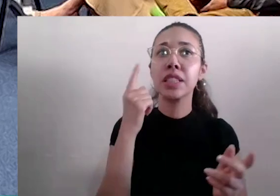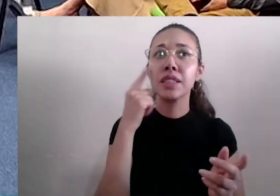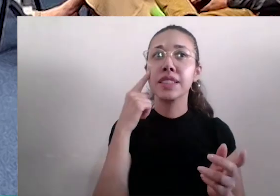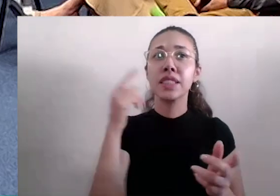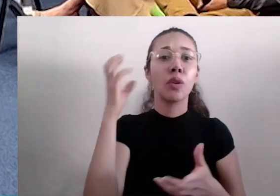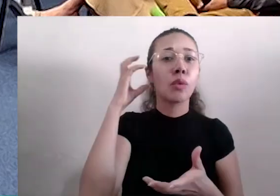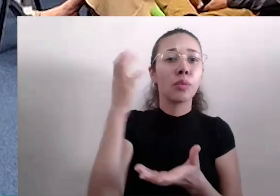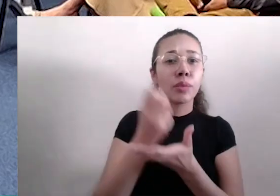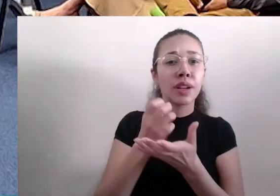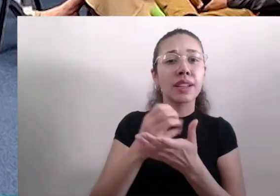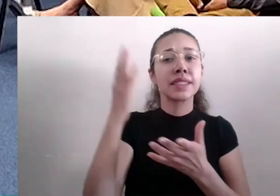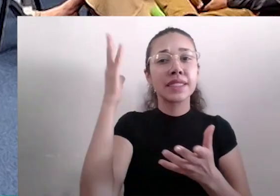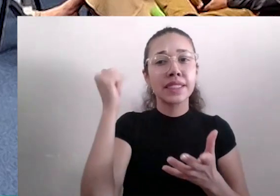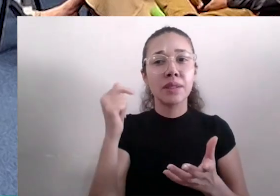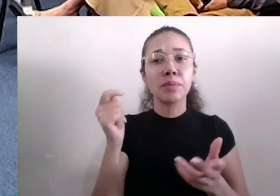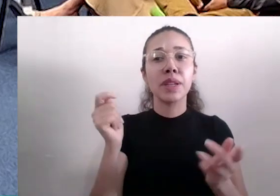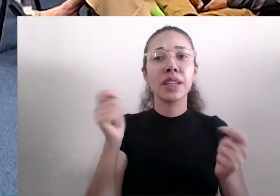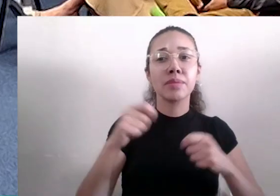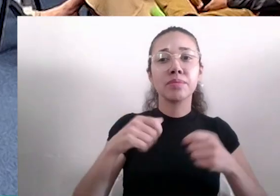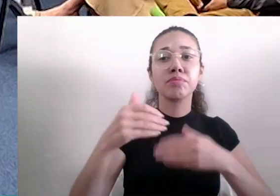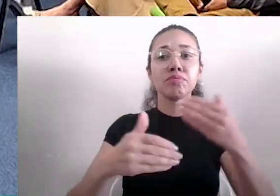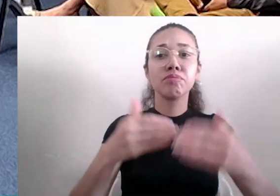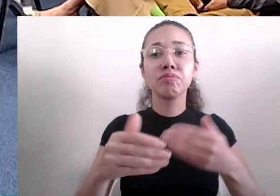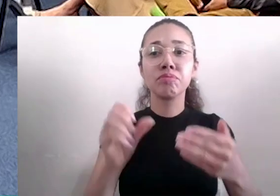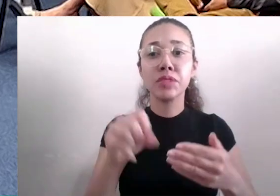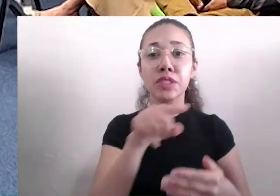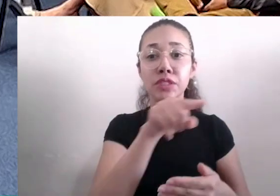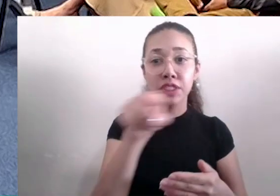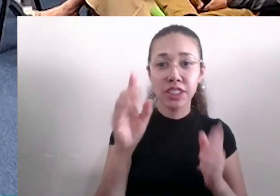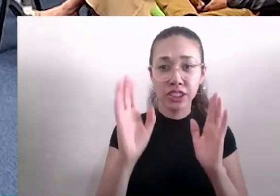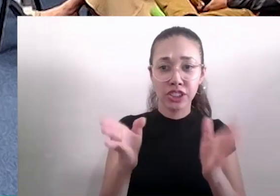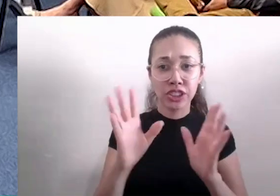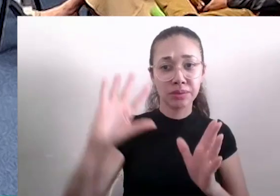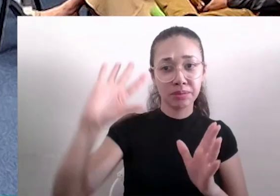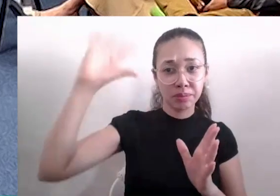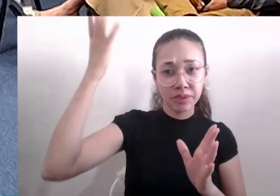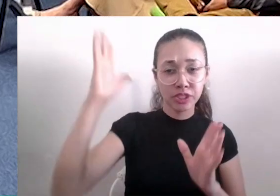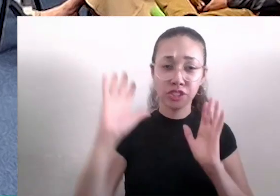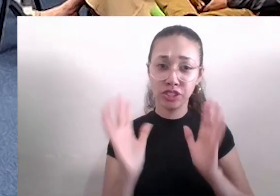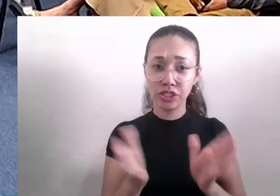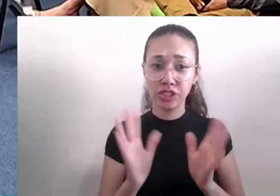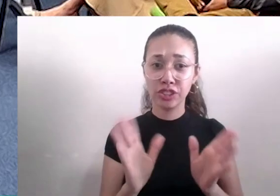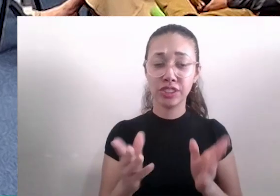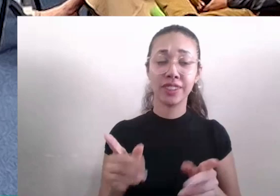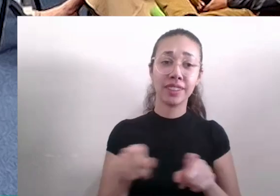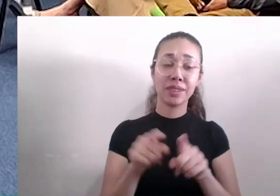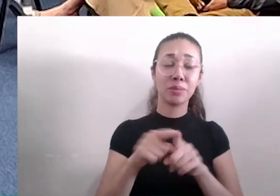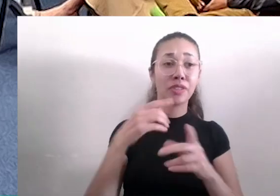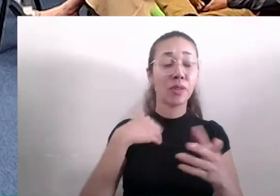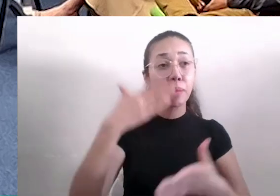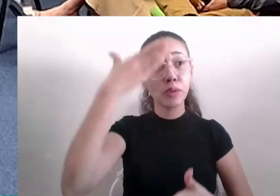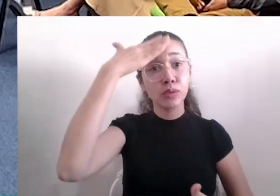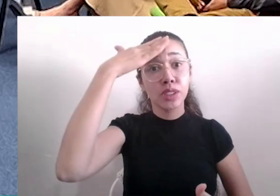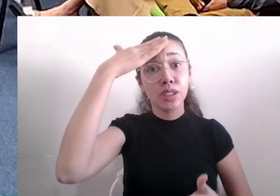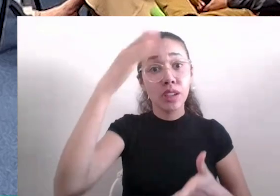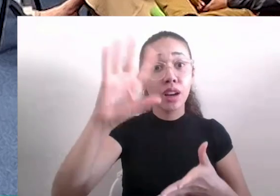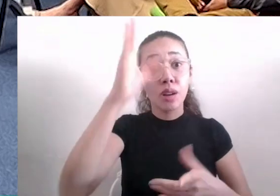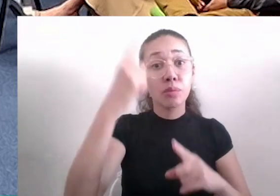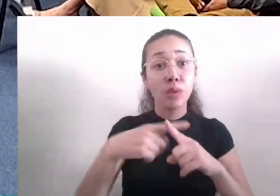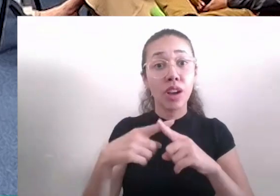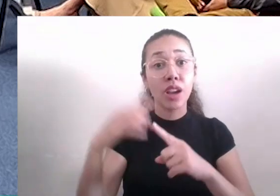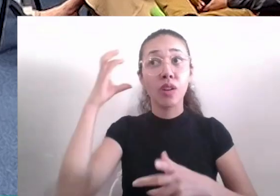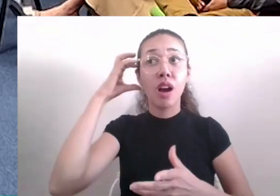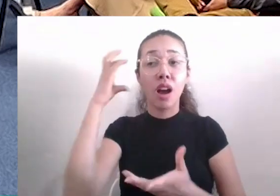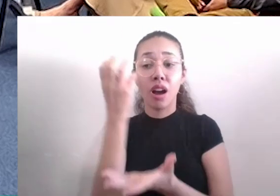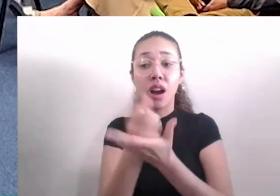eh vocês já enfrentaram numa situação assim em algum momento falar é meu Deus isso aconteceu por causa do meu